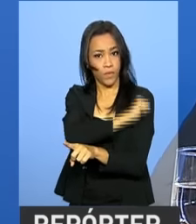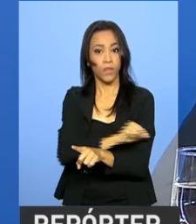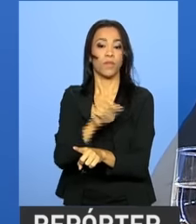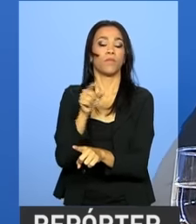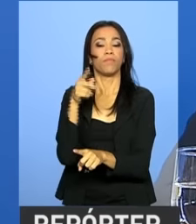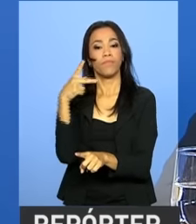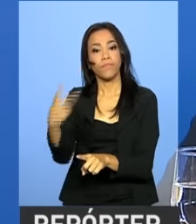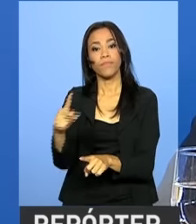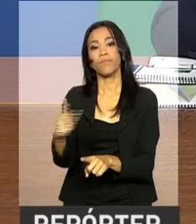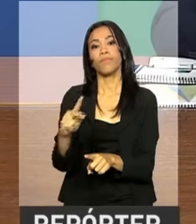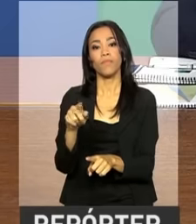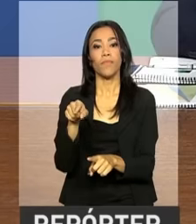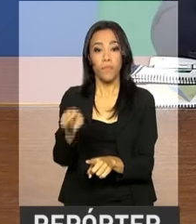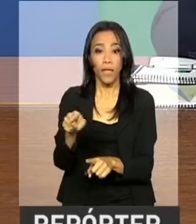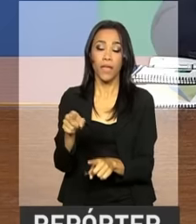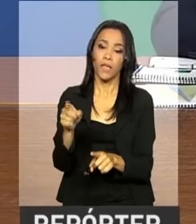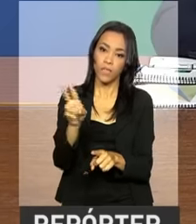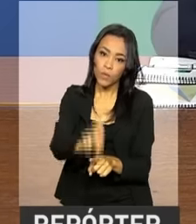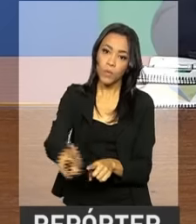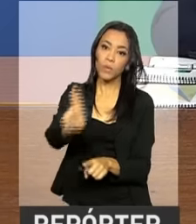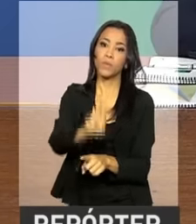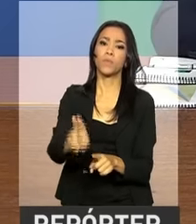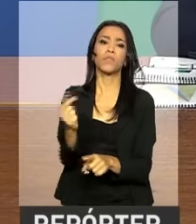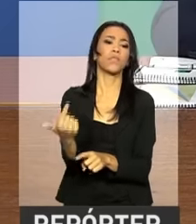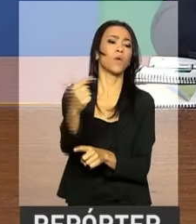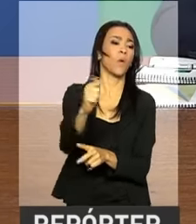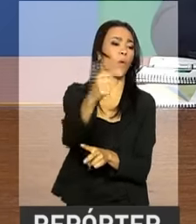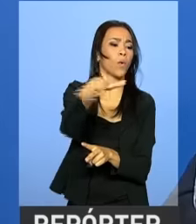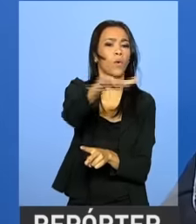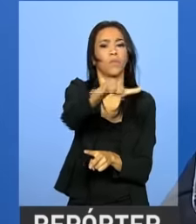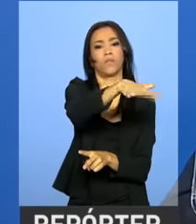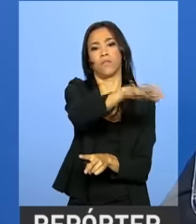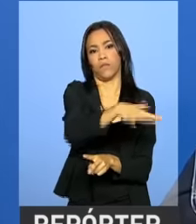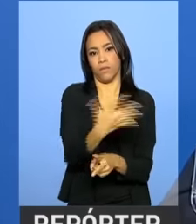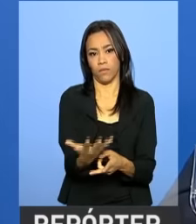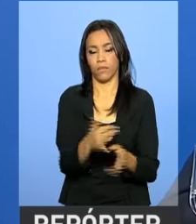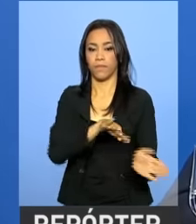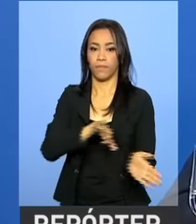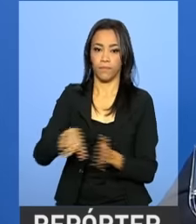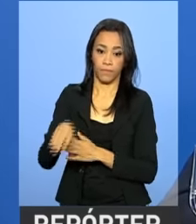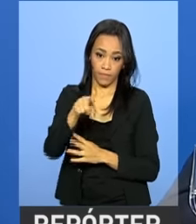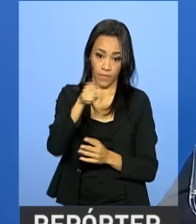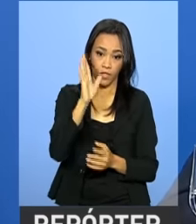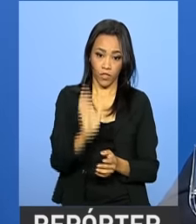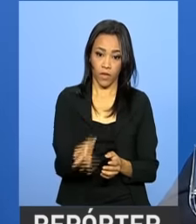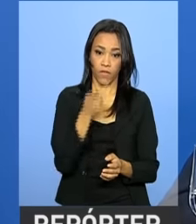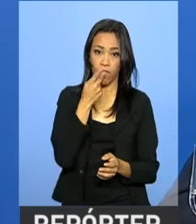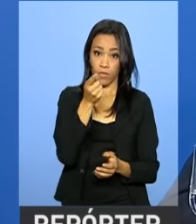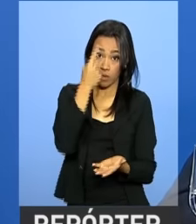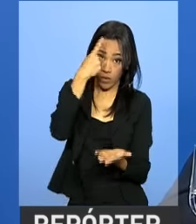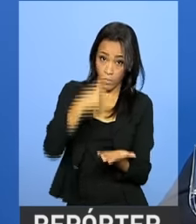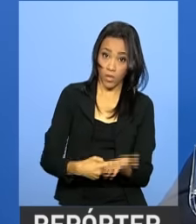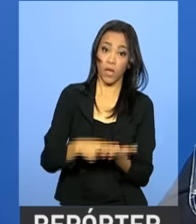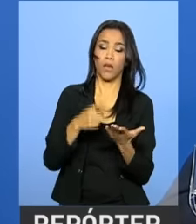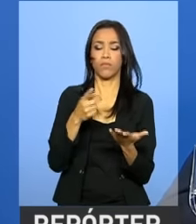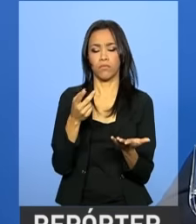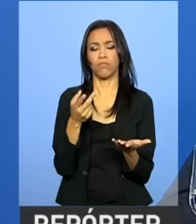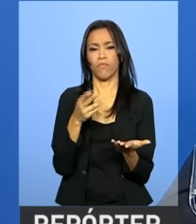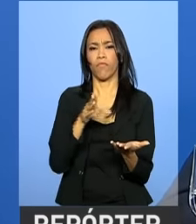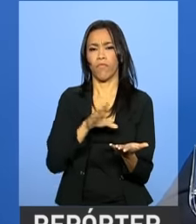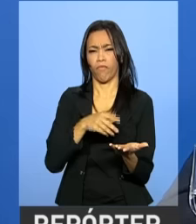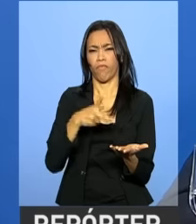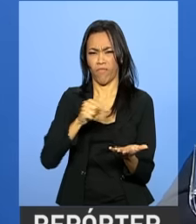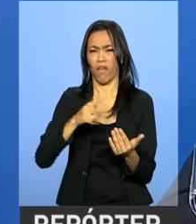do orçamento do estado para serem usados em outras áreas. Isso está acordado, será executado tão logo